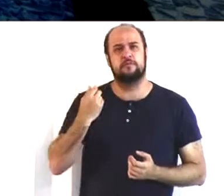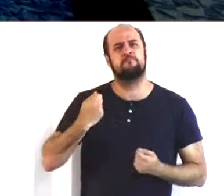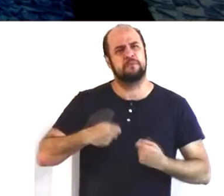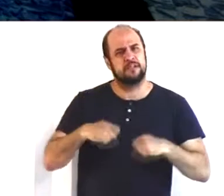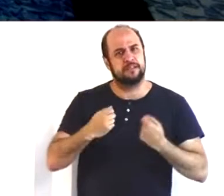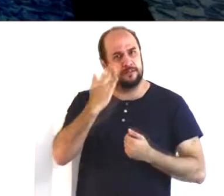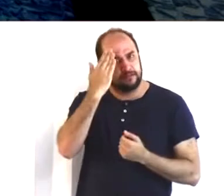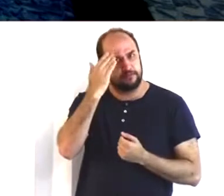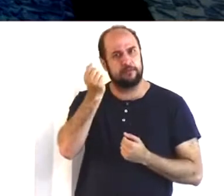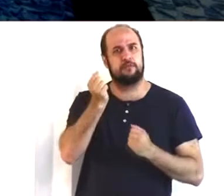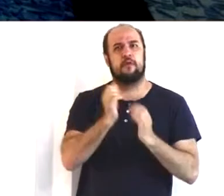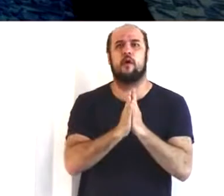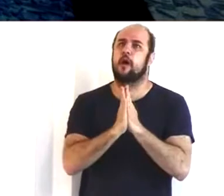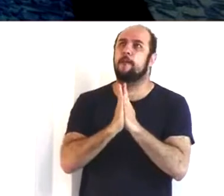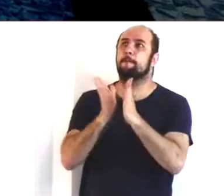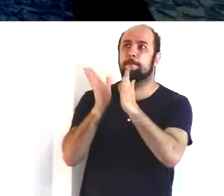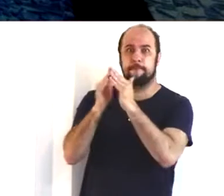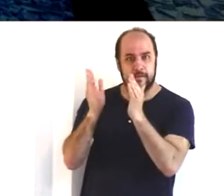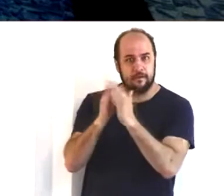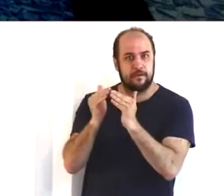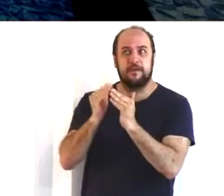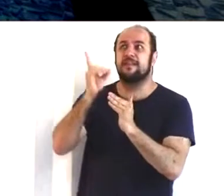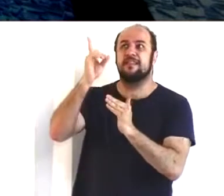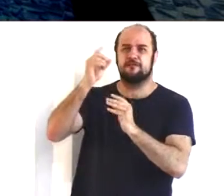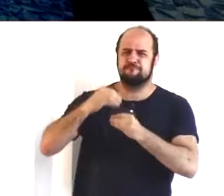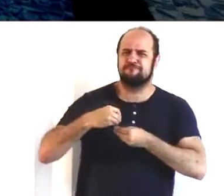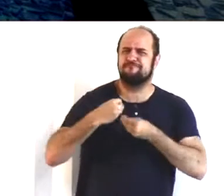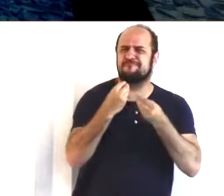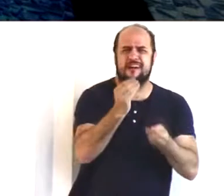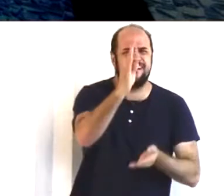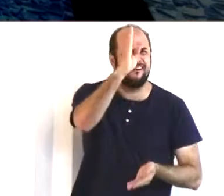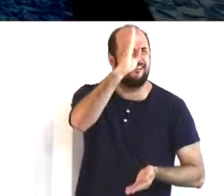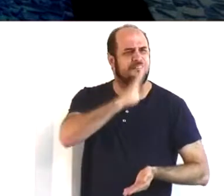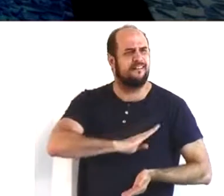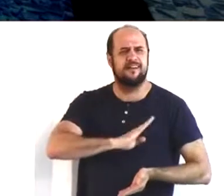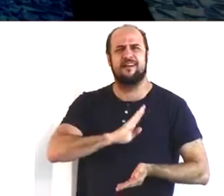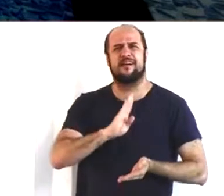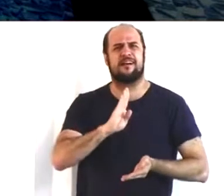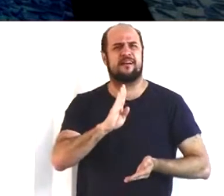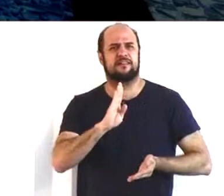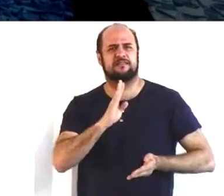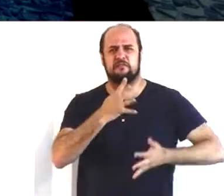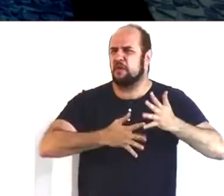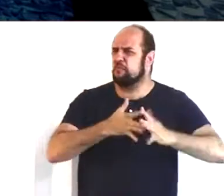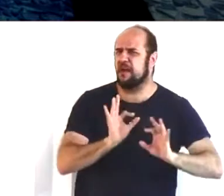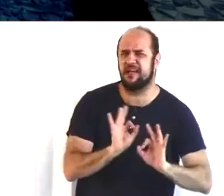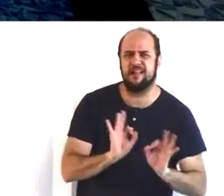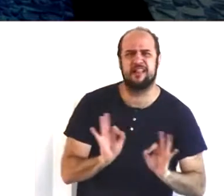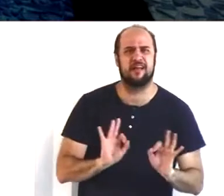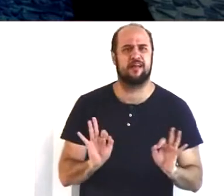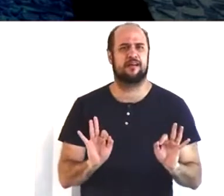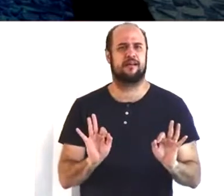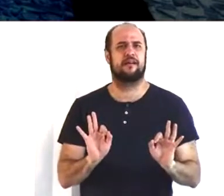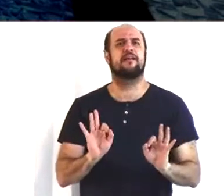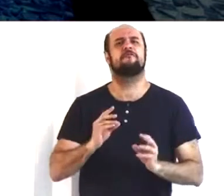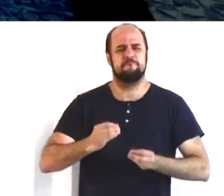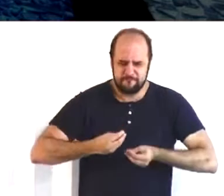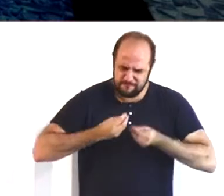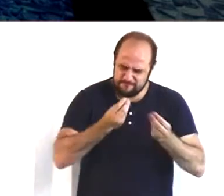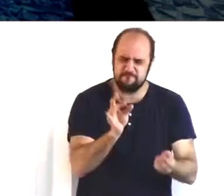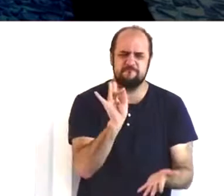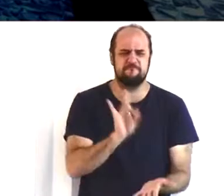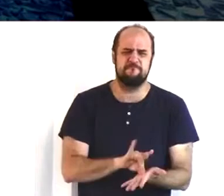de sabedoria, peça a Deus, que a todos dá liberalmente, e nada lhes impropera, e ser-lhe-á